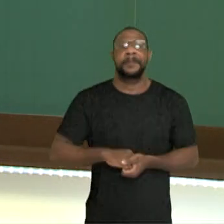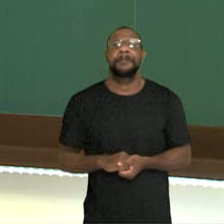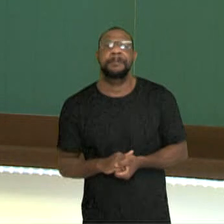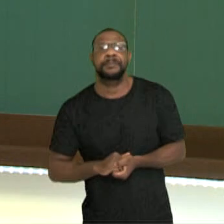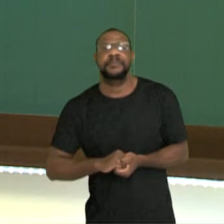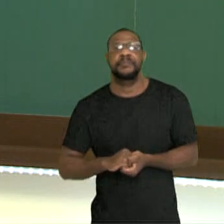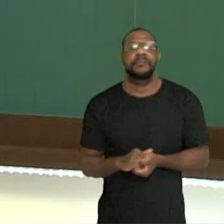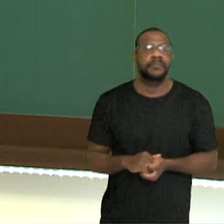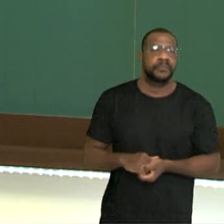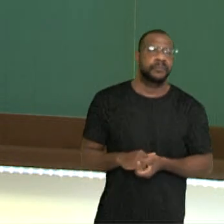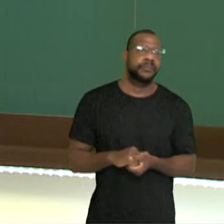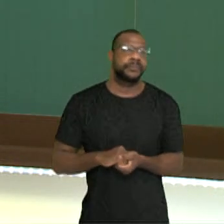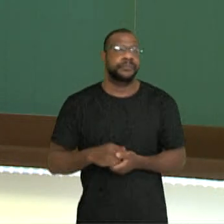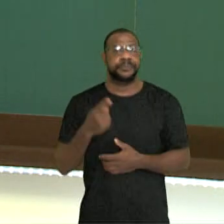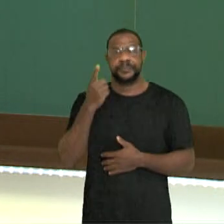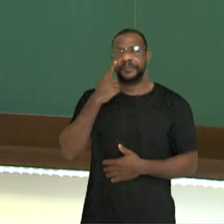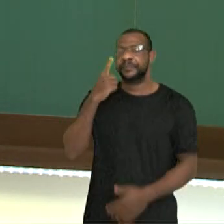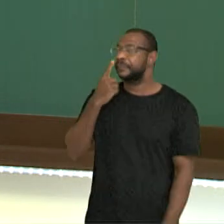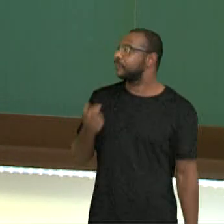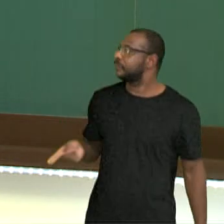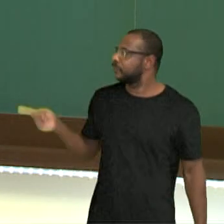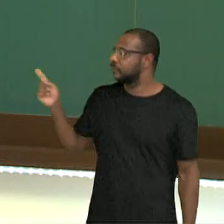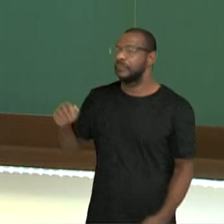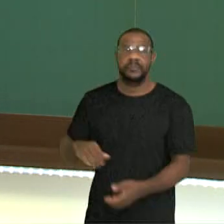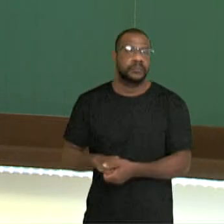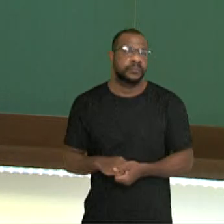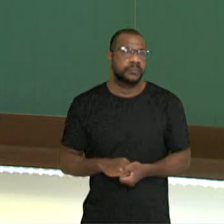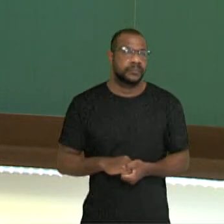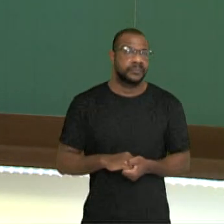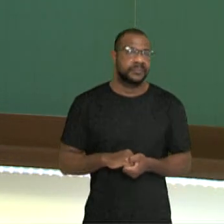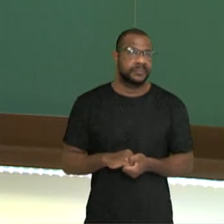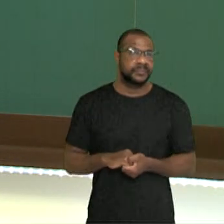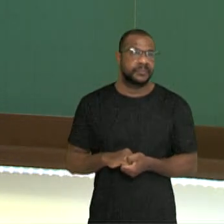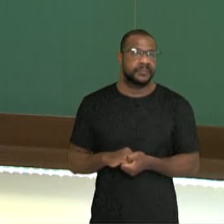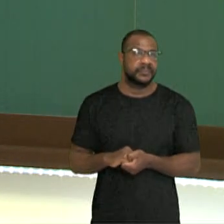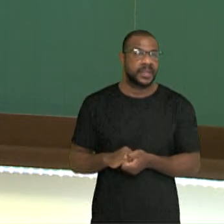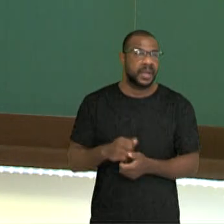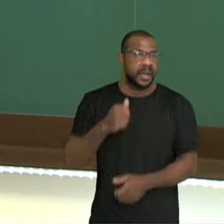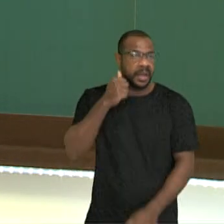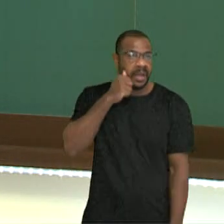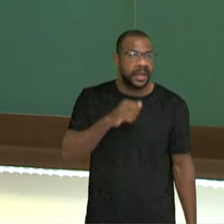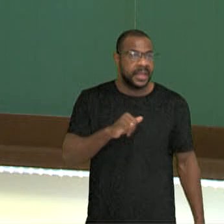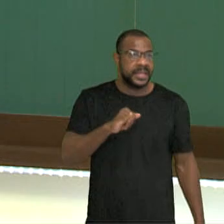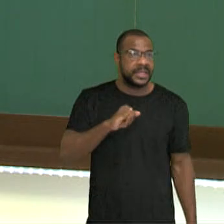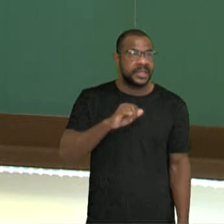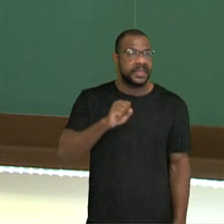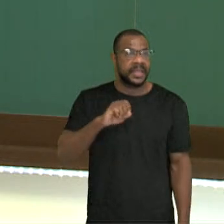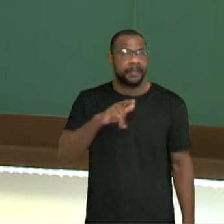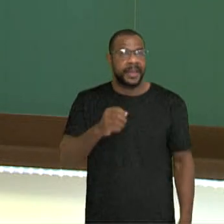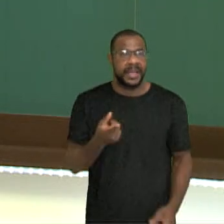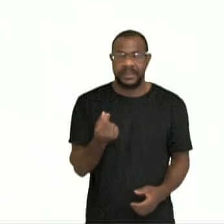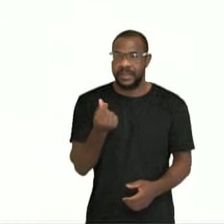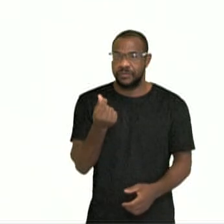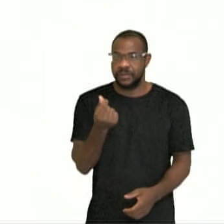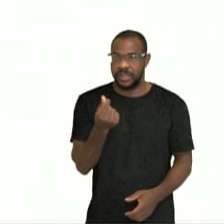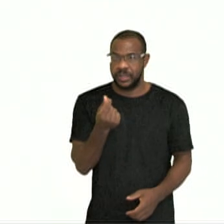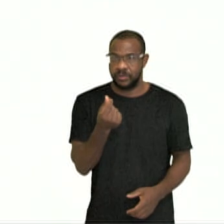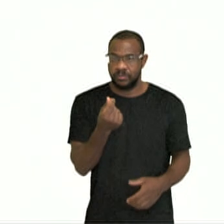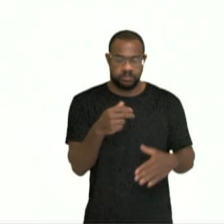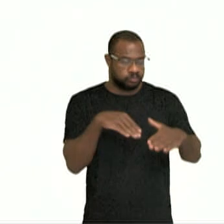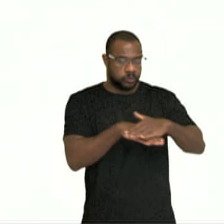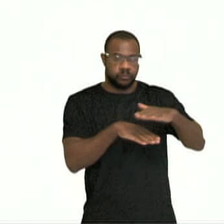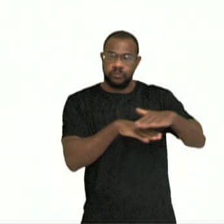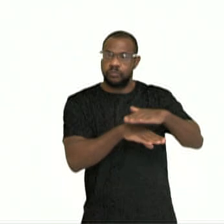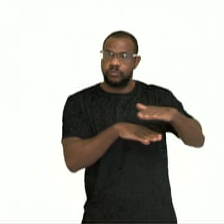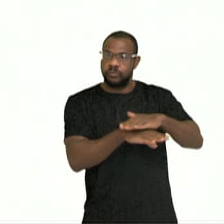investimento de poupança aqui da Isabelle. Isabelle recebe um valor mensal em dinheiro e, pensando no futuro, quer aplicar esse valor